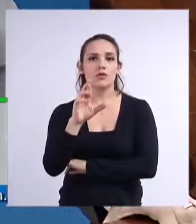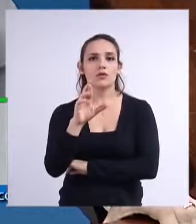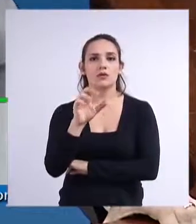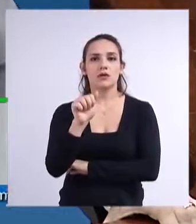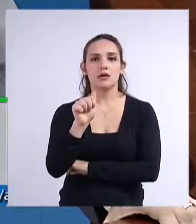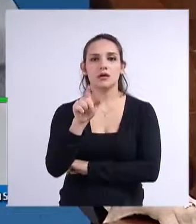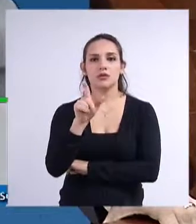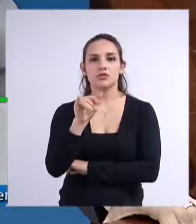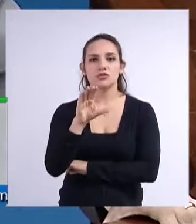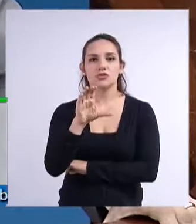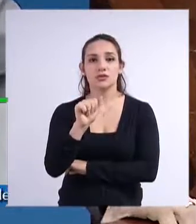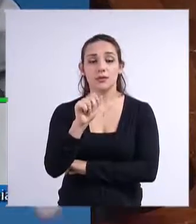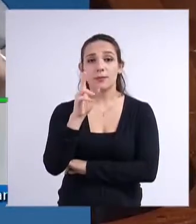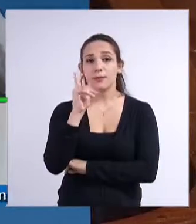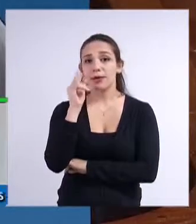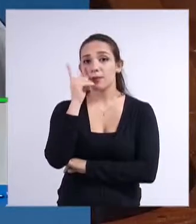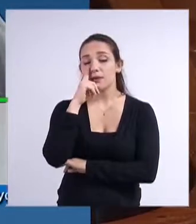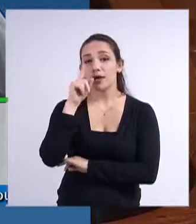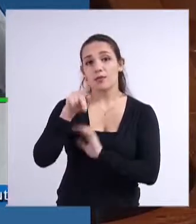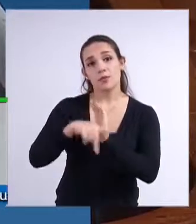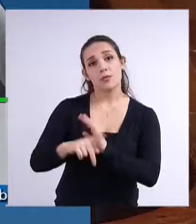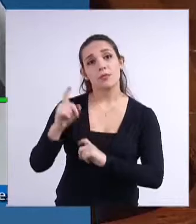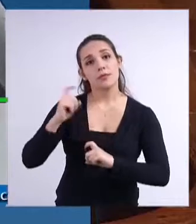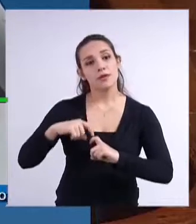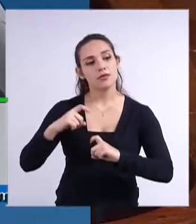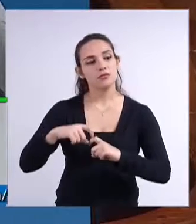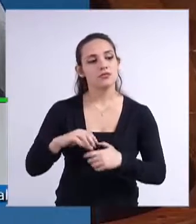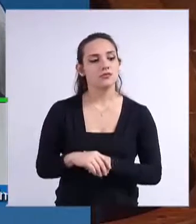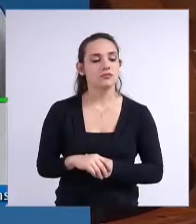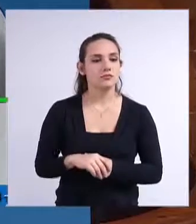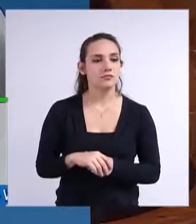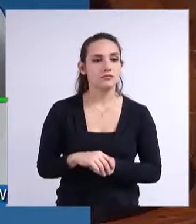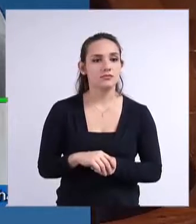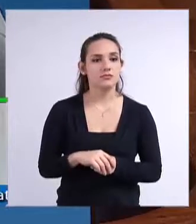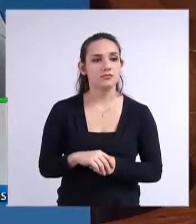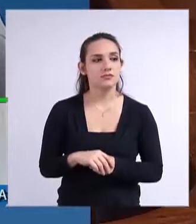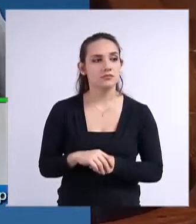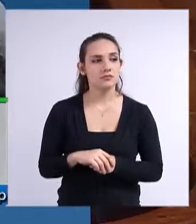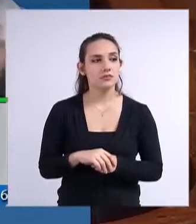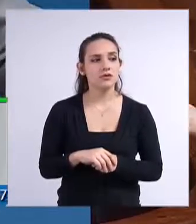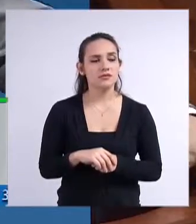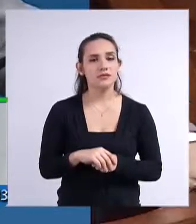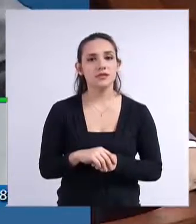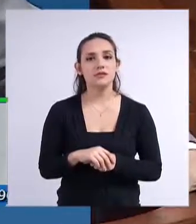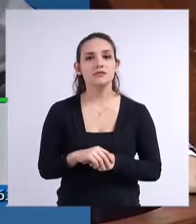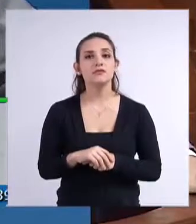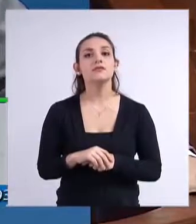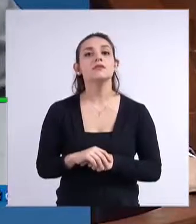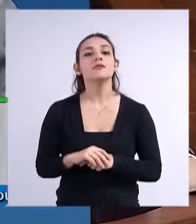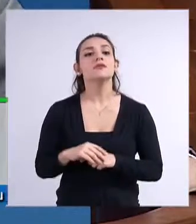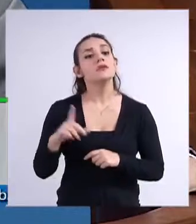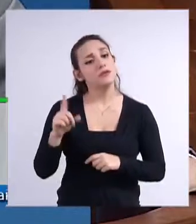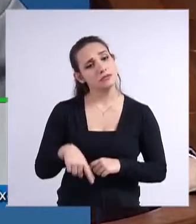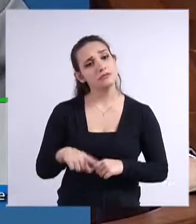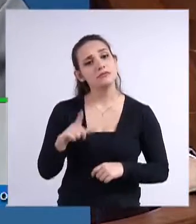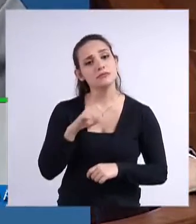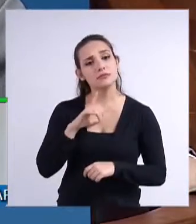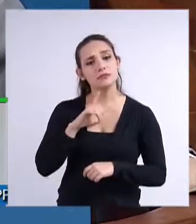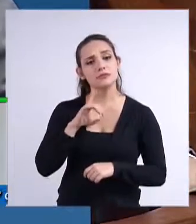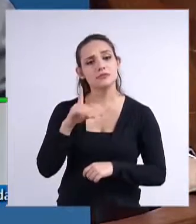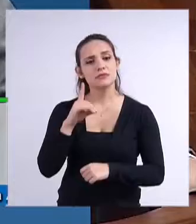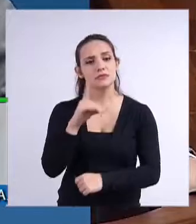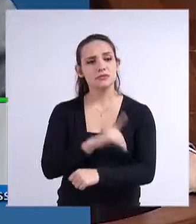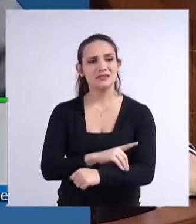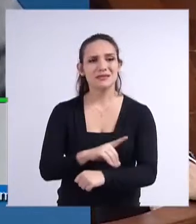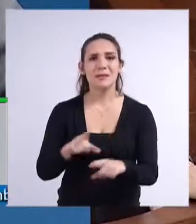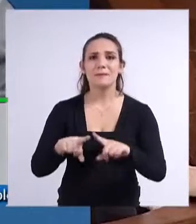médicos iniciou um quadro típico de dengue e foi tomado